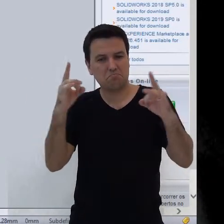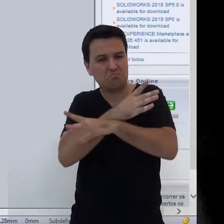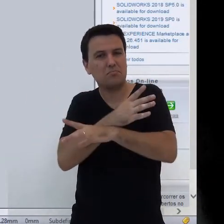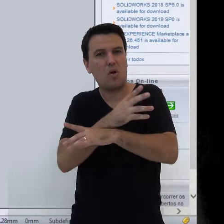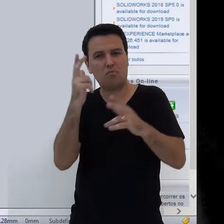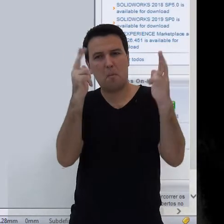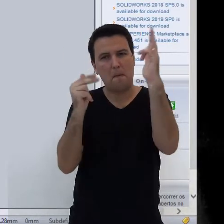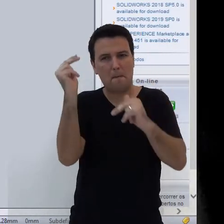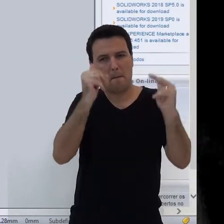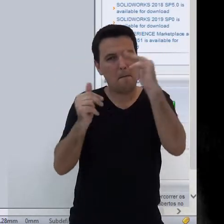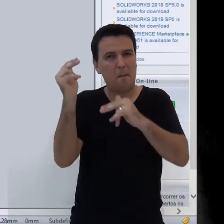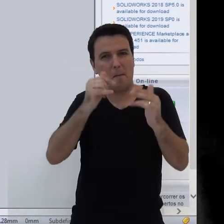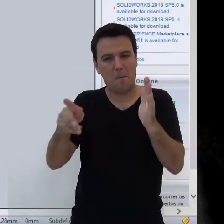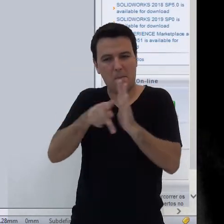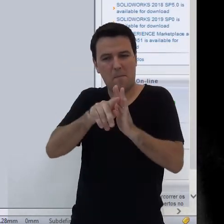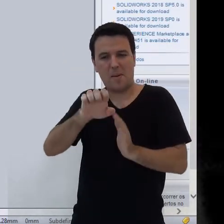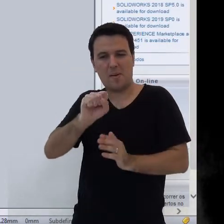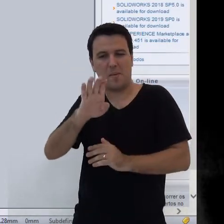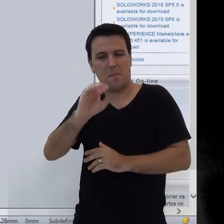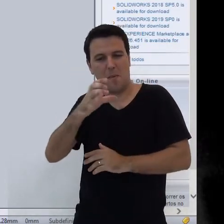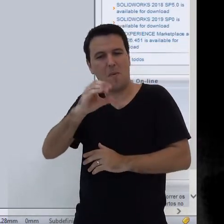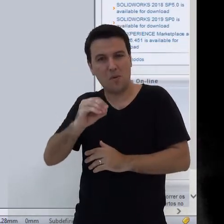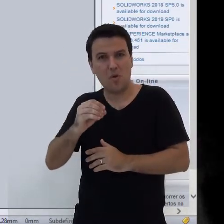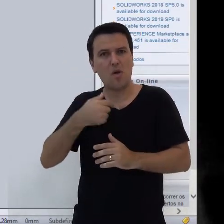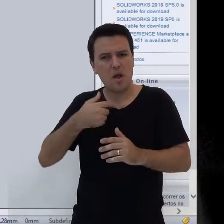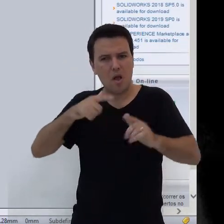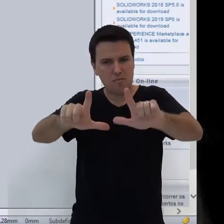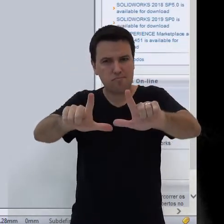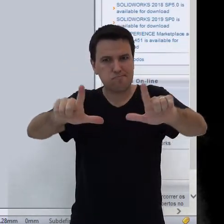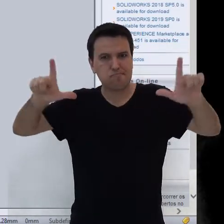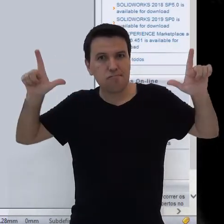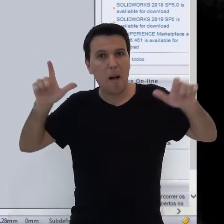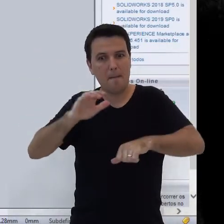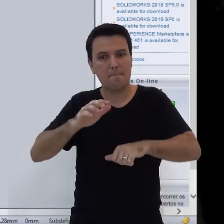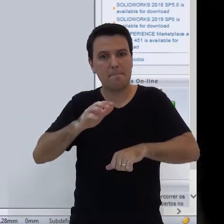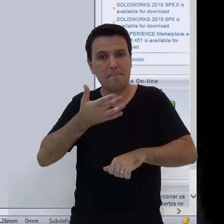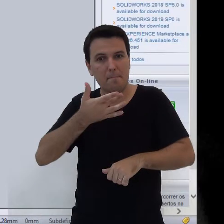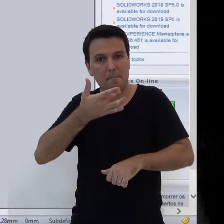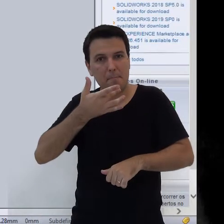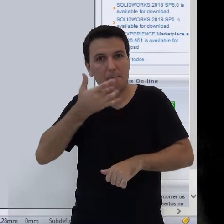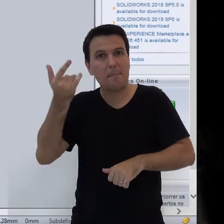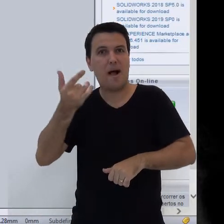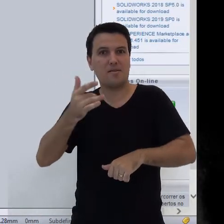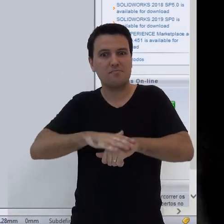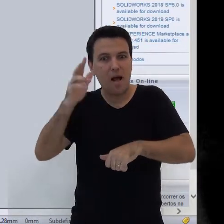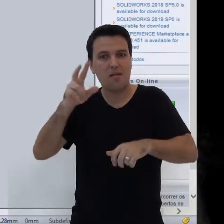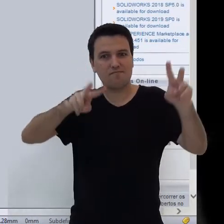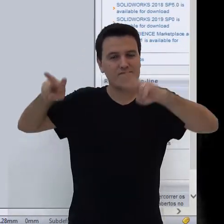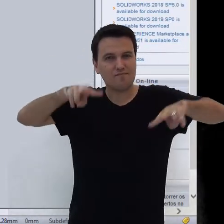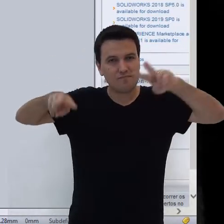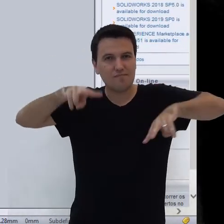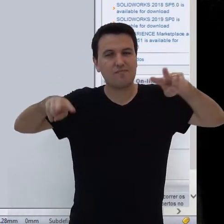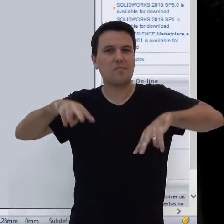está pronto o desenho do esboço. Eu vou aumentar um pouco esse desenho para ficar melhor a gente trabalhar. Então, existem